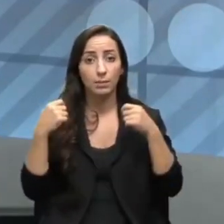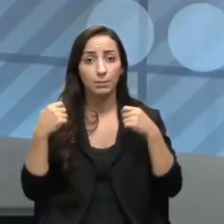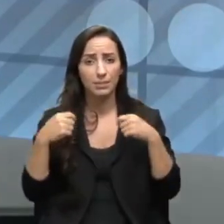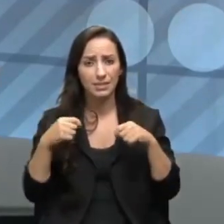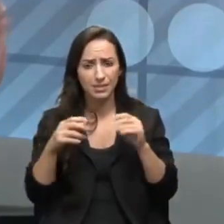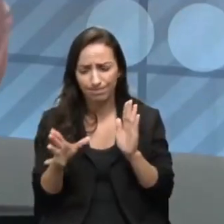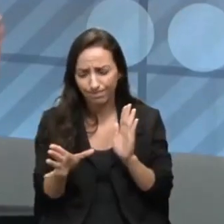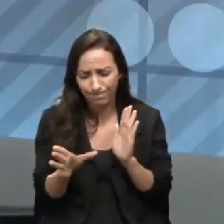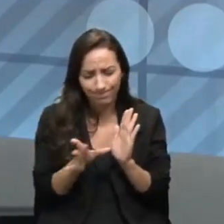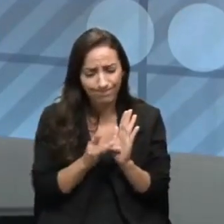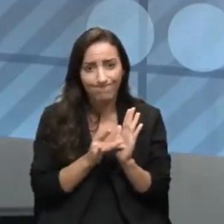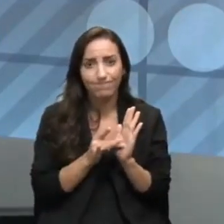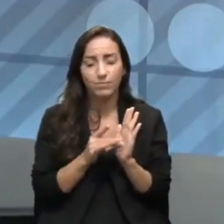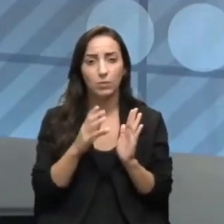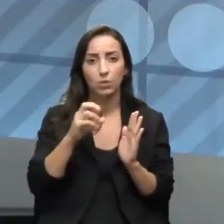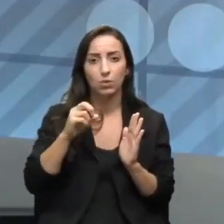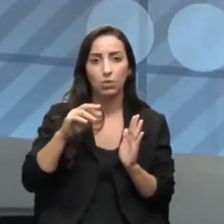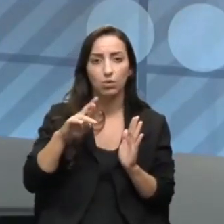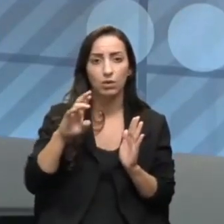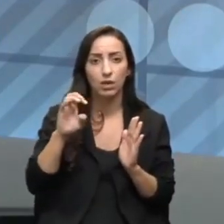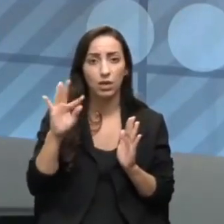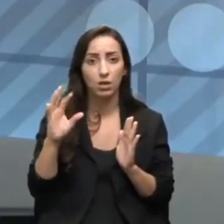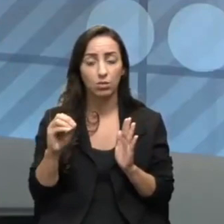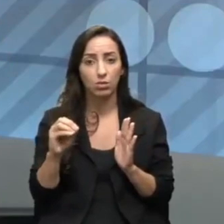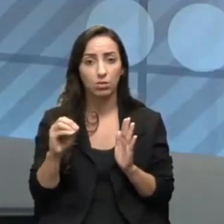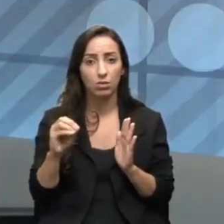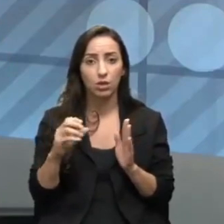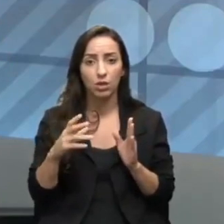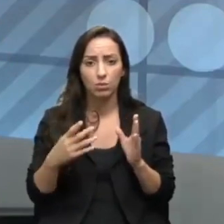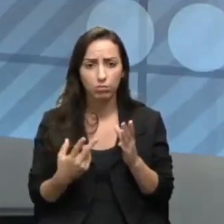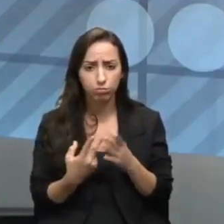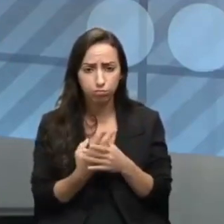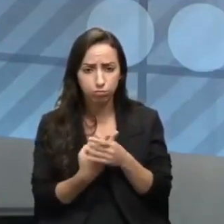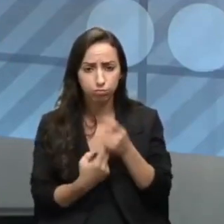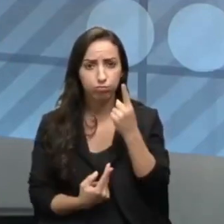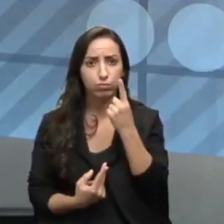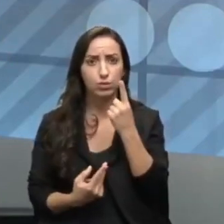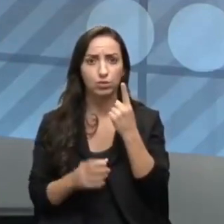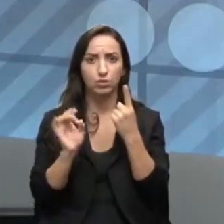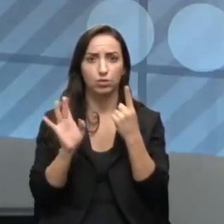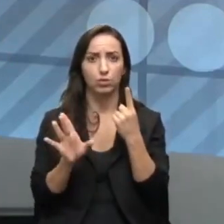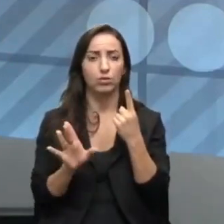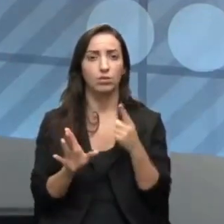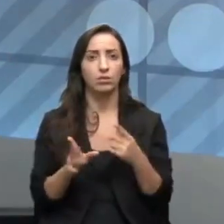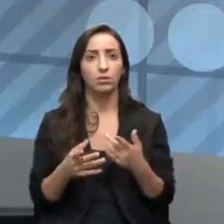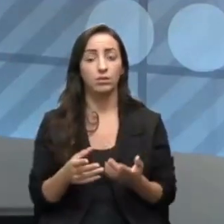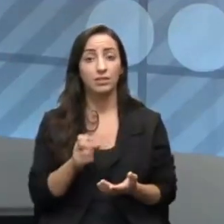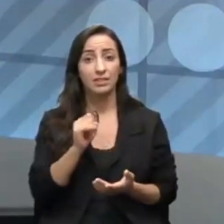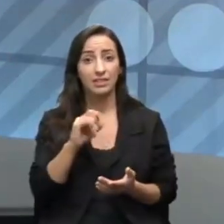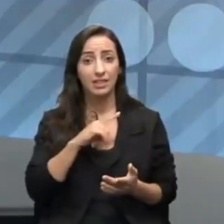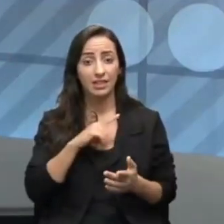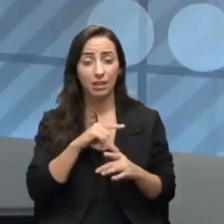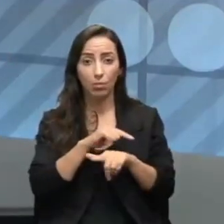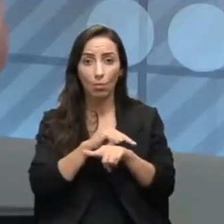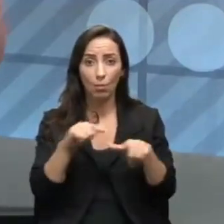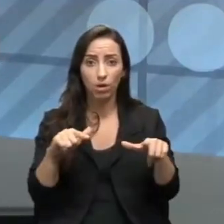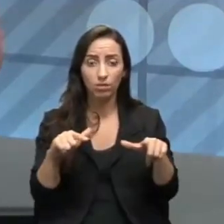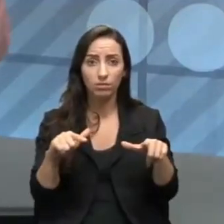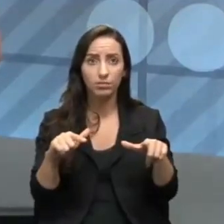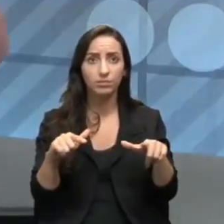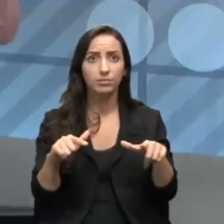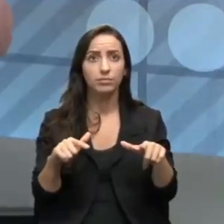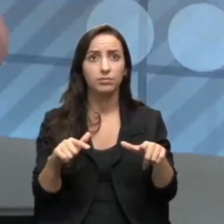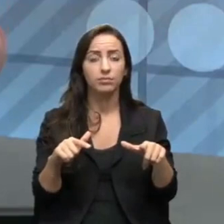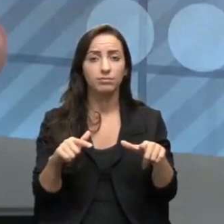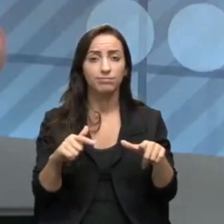tão aderida ao concreto que eles são considerados como uma única estrutura. Então, quando eu tenho um vazio,